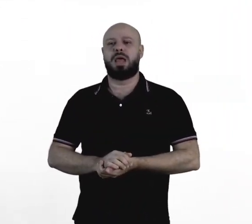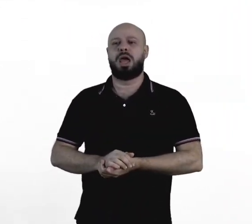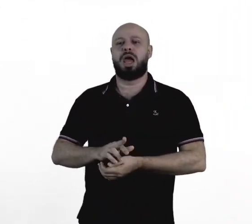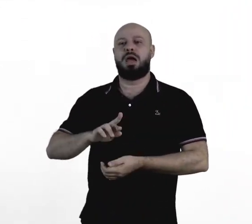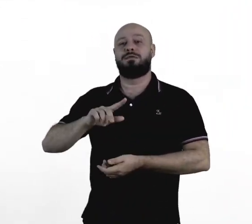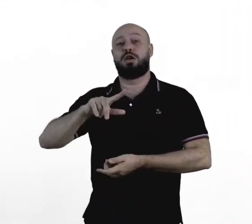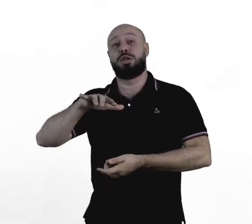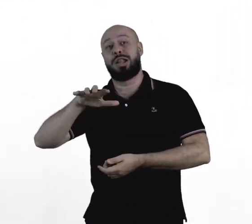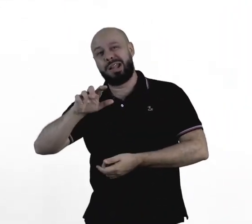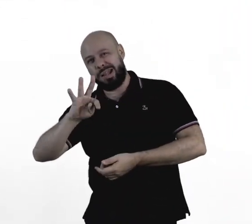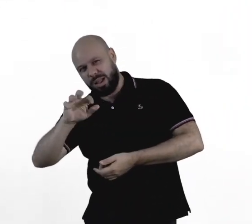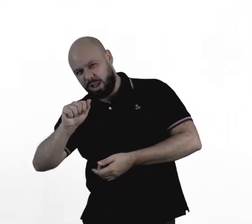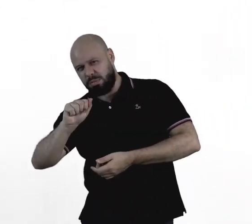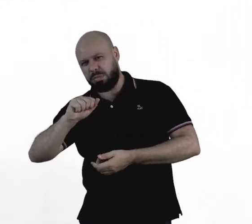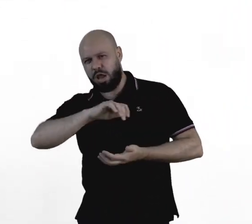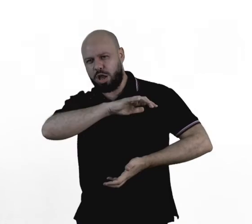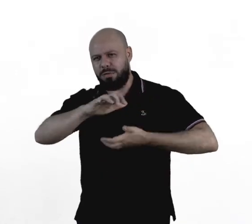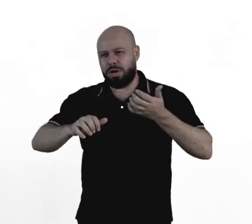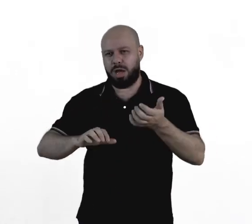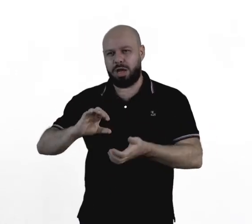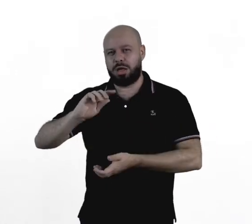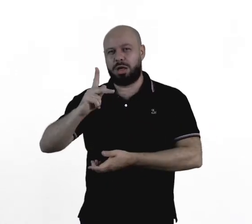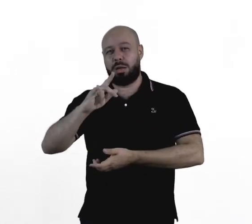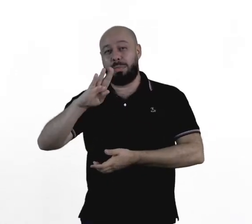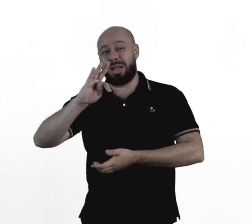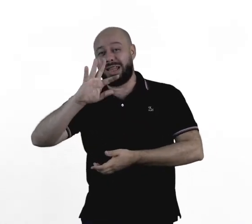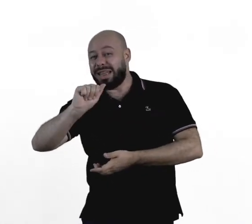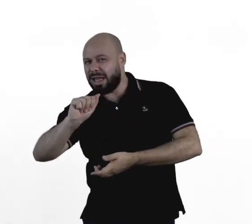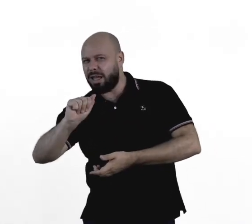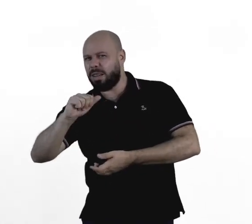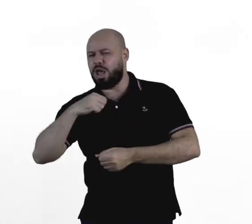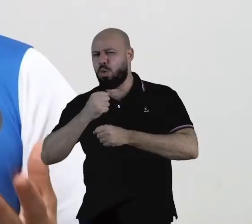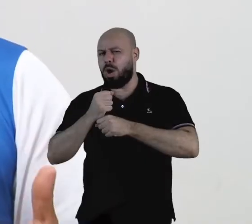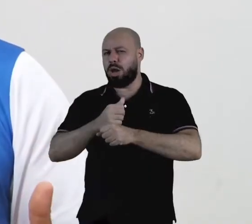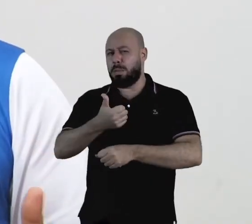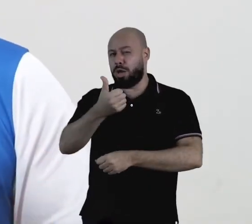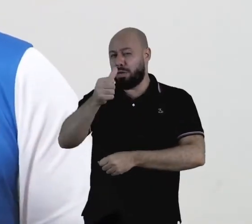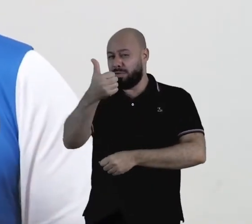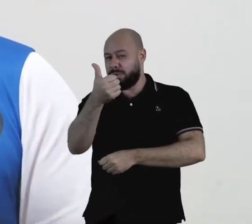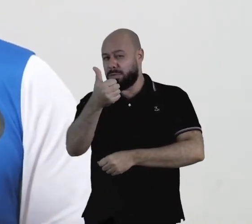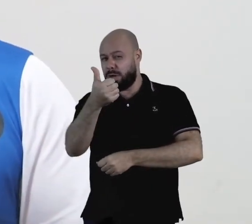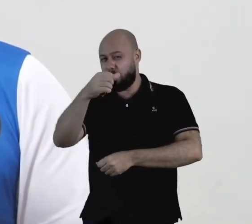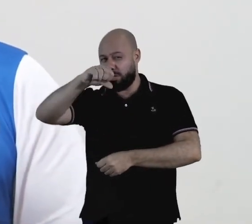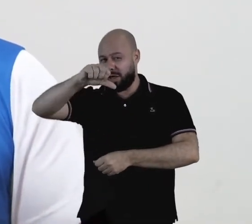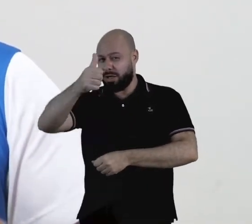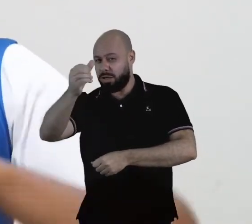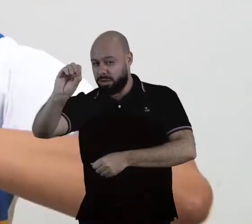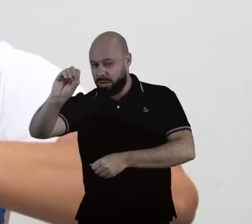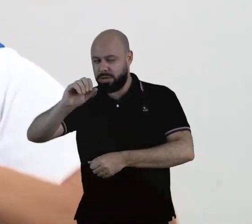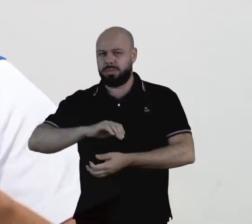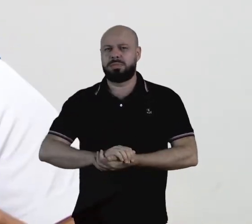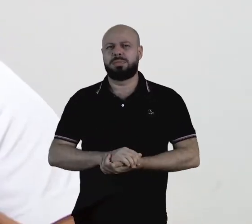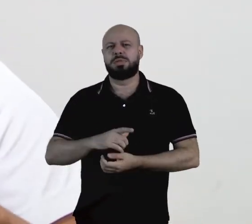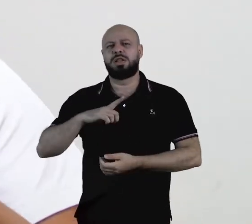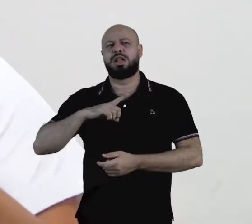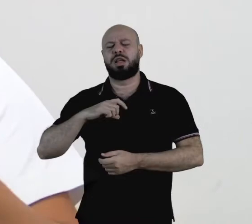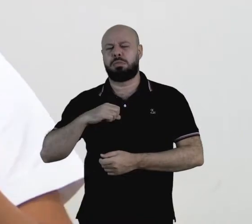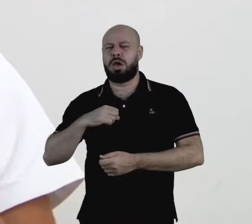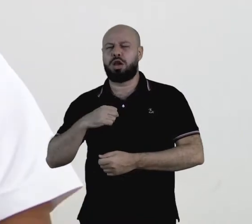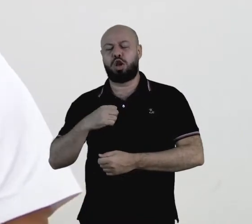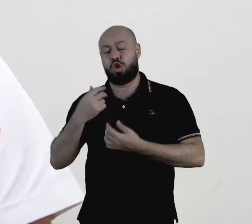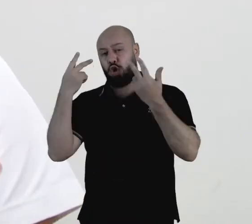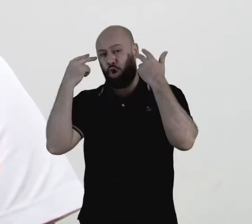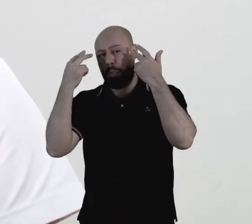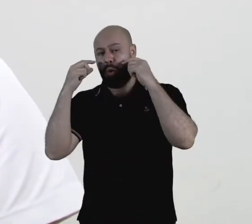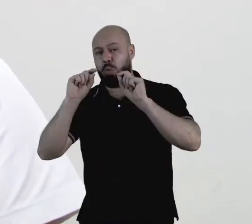foi a chamada Revolta da Chibata em 1910. Naquela época, era muito comum que todos os